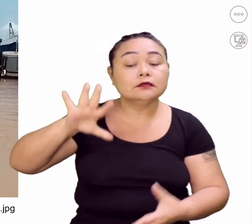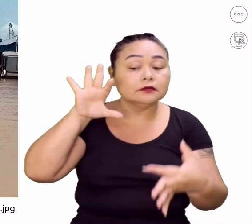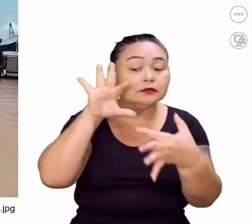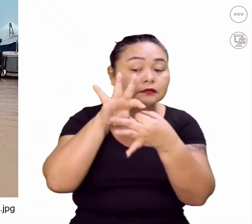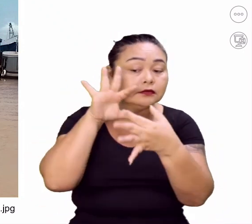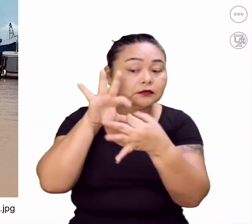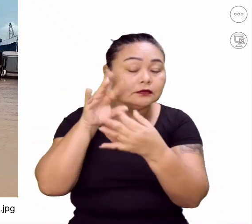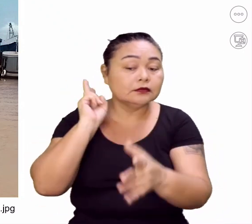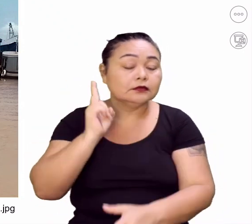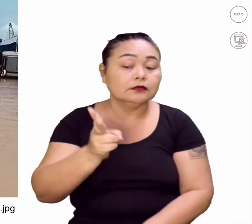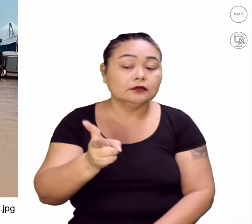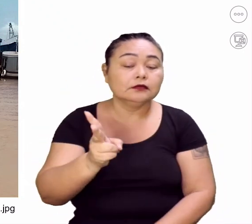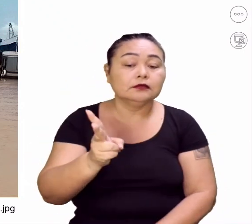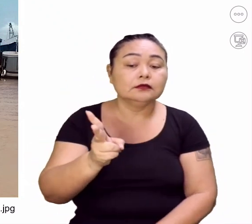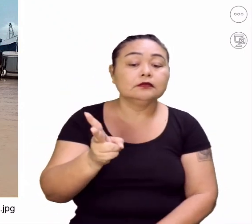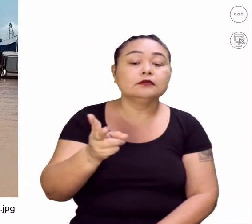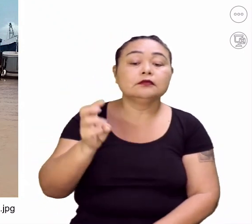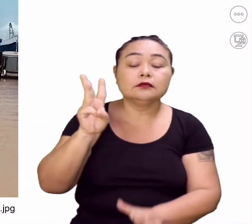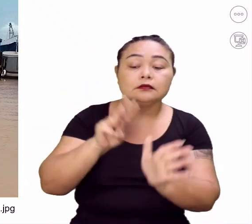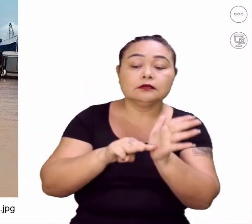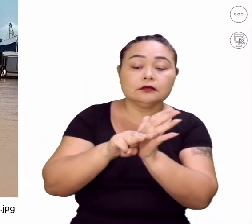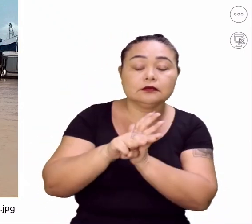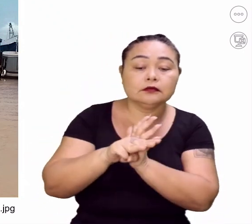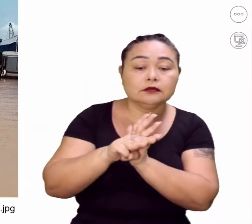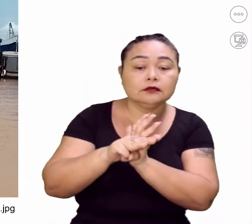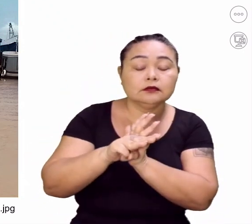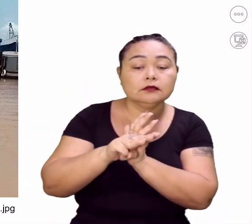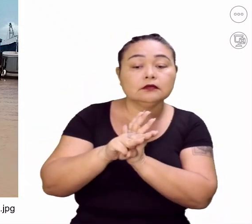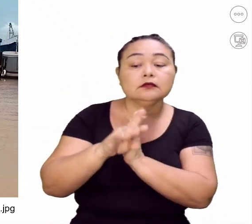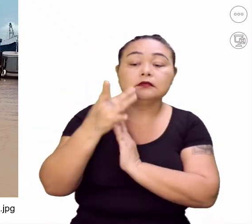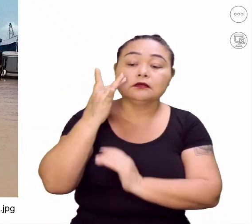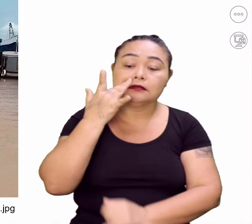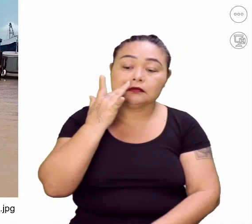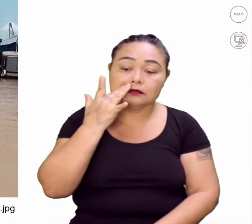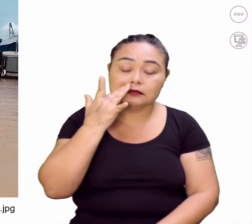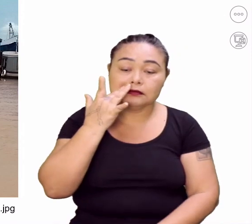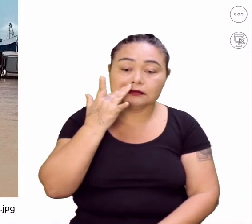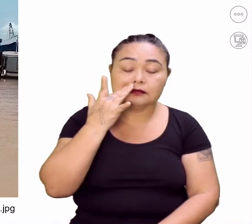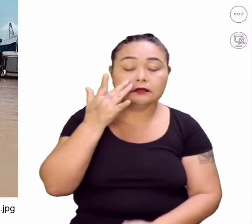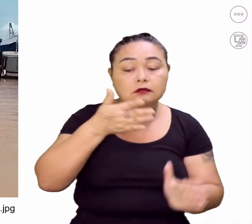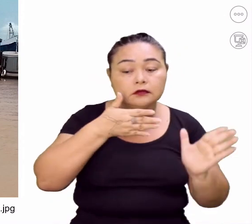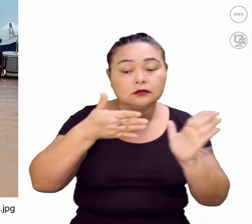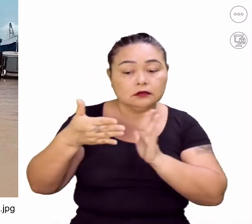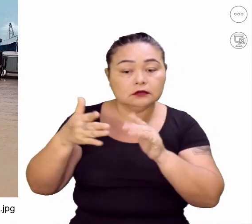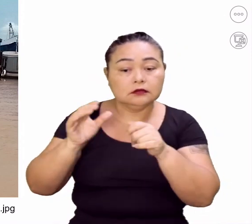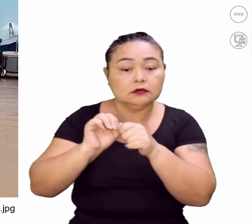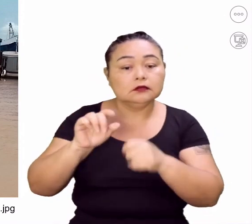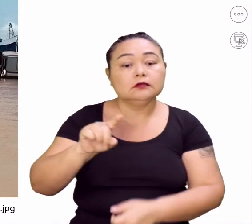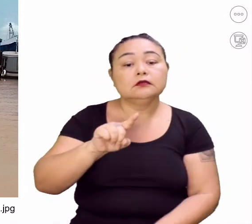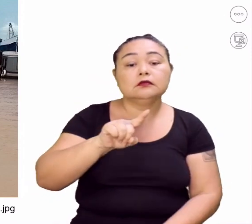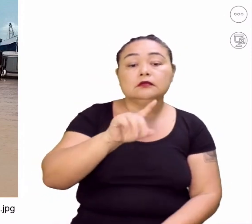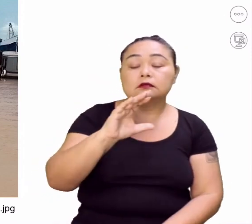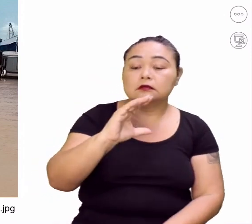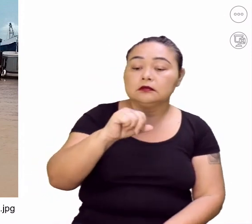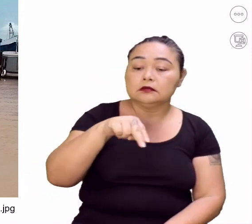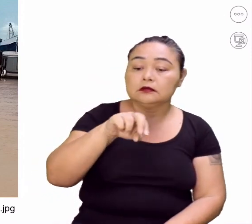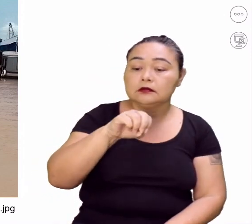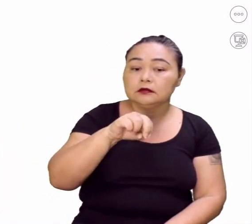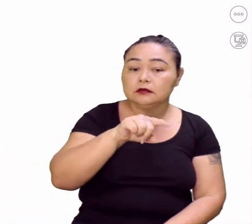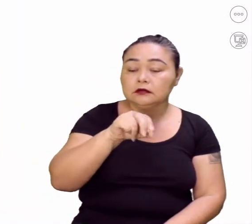associem sempre Rio Madeira, ouro, em era cenozoica. Muito